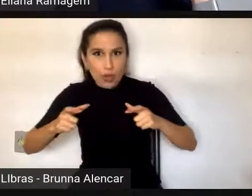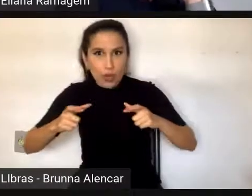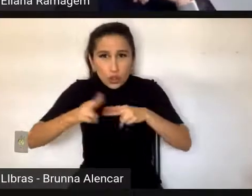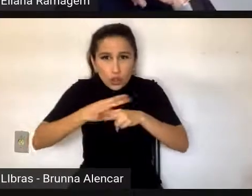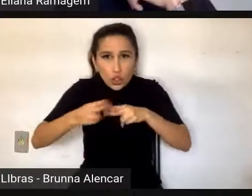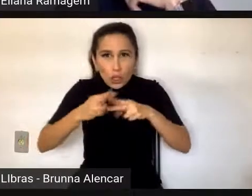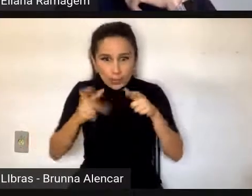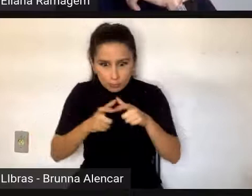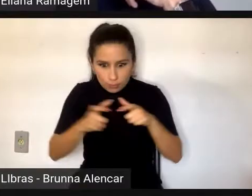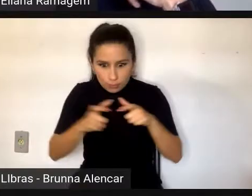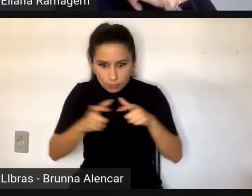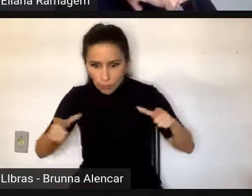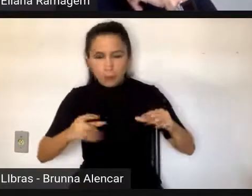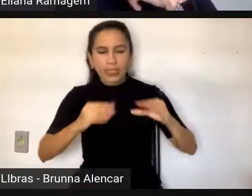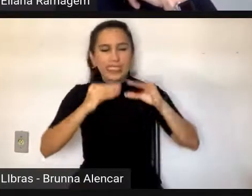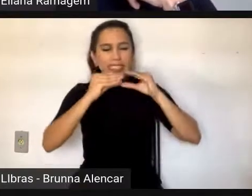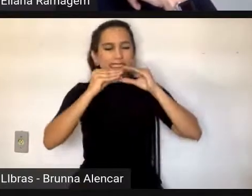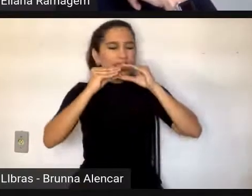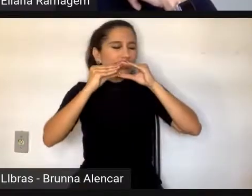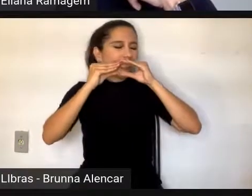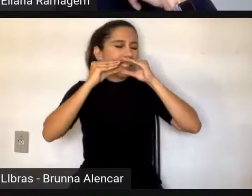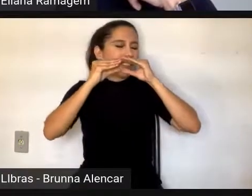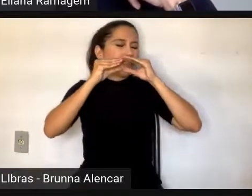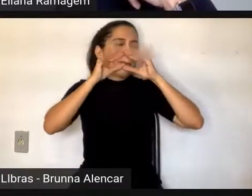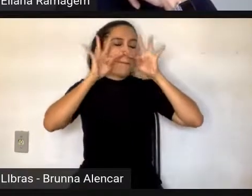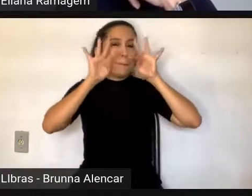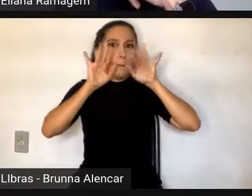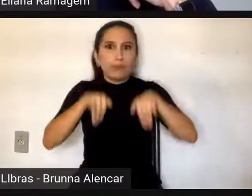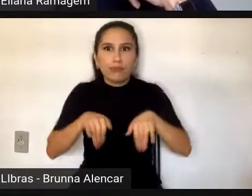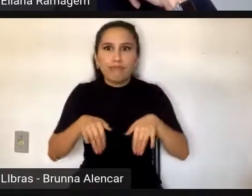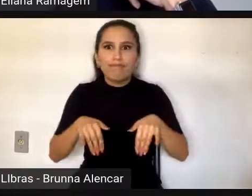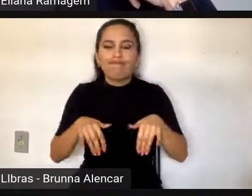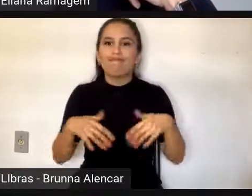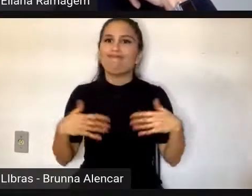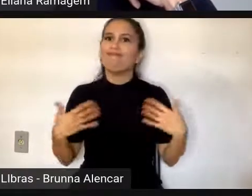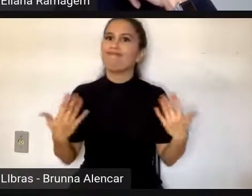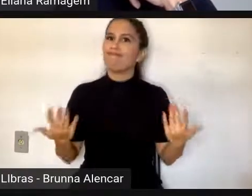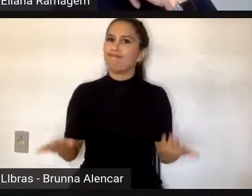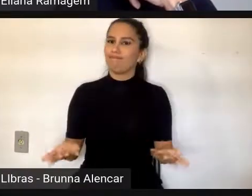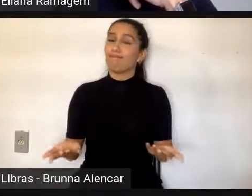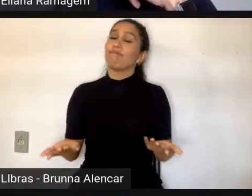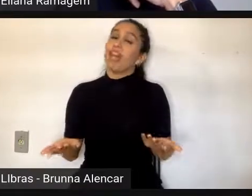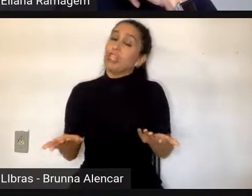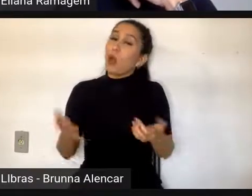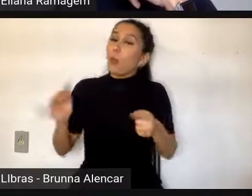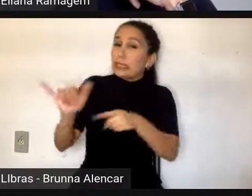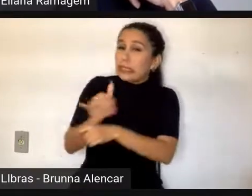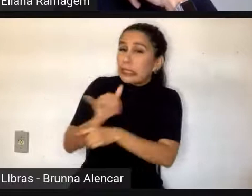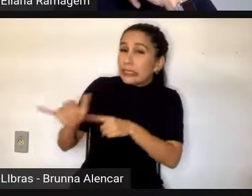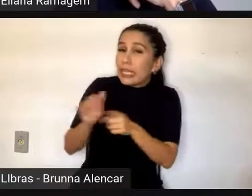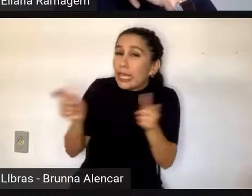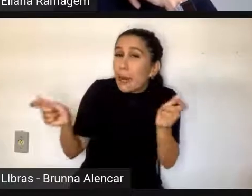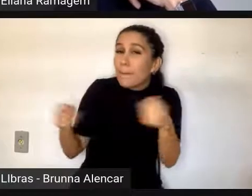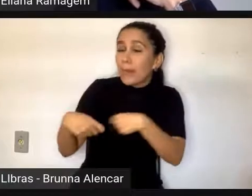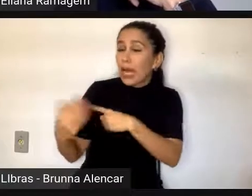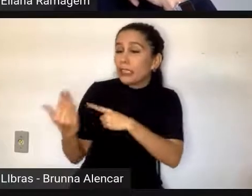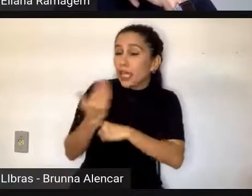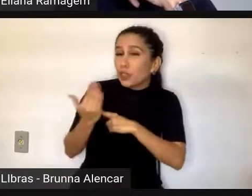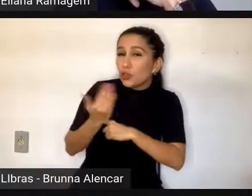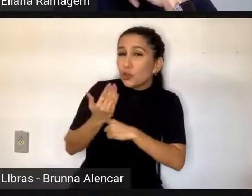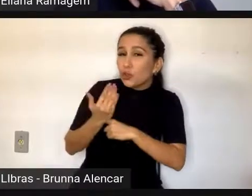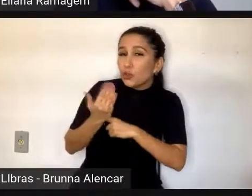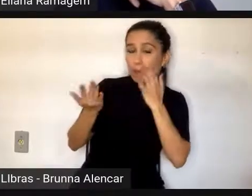até o final, certo? Então, uma das estratégias, né, que pode ajudar para quem está muito ansioso e